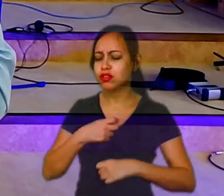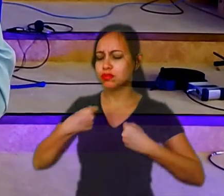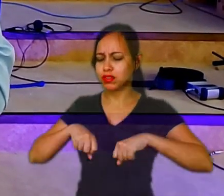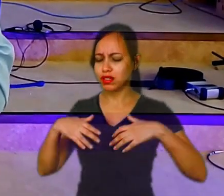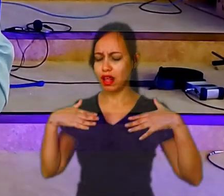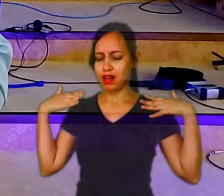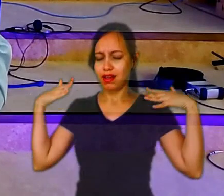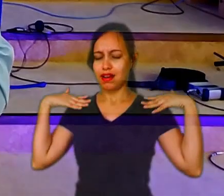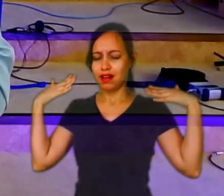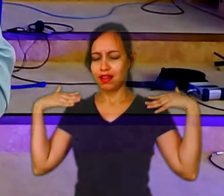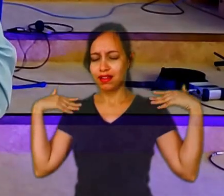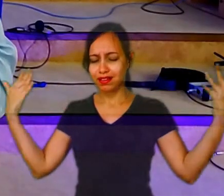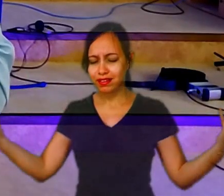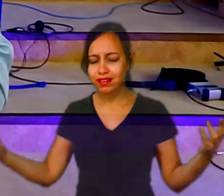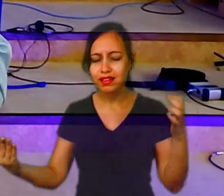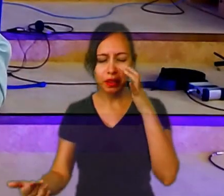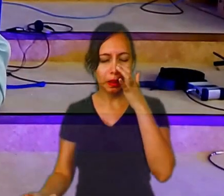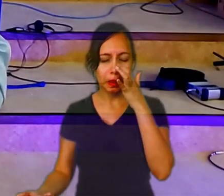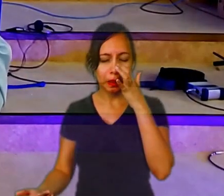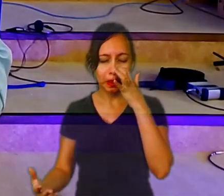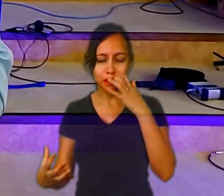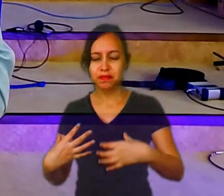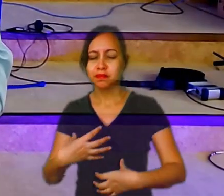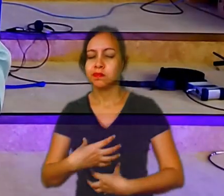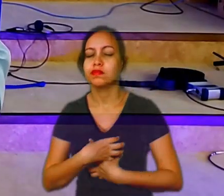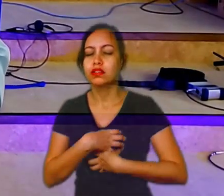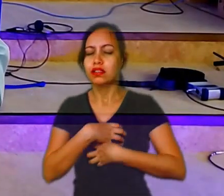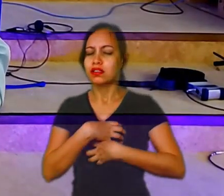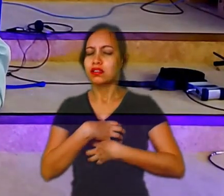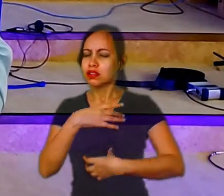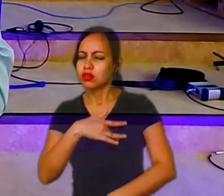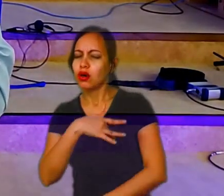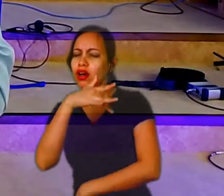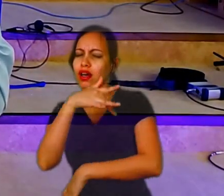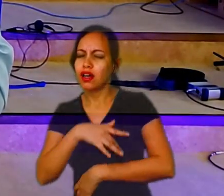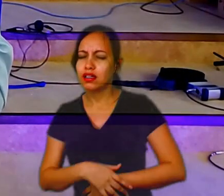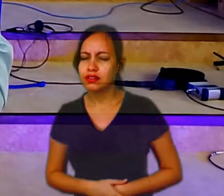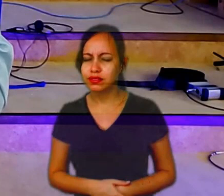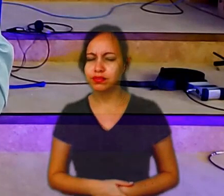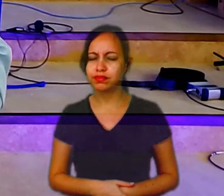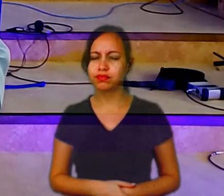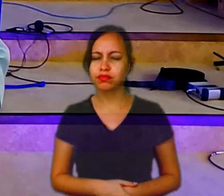animados, reanimados, impactados, tocados,